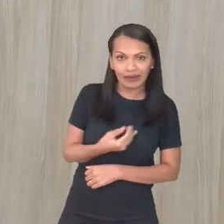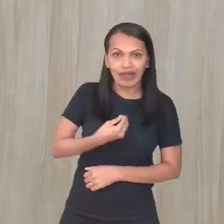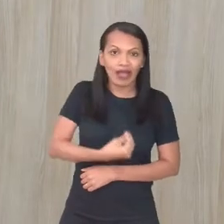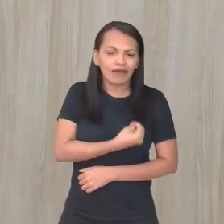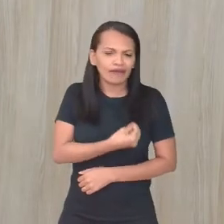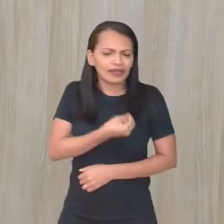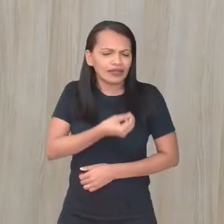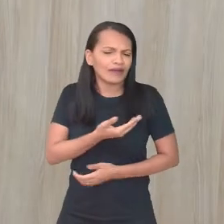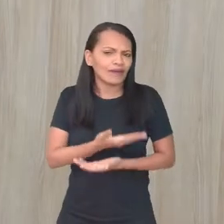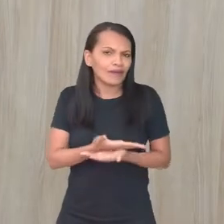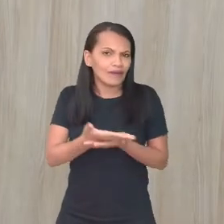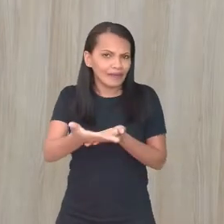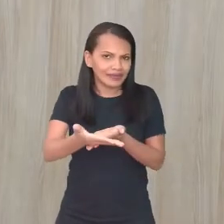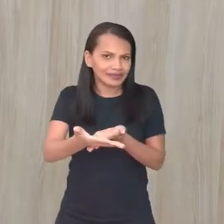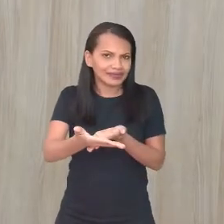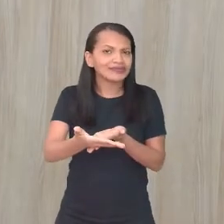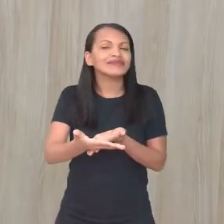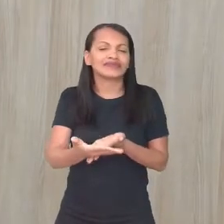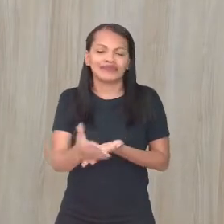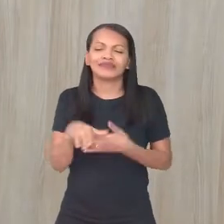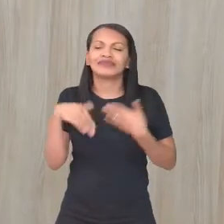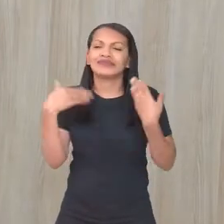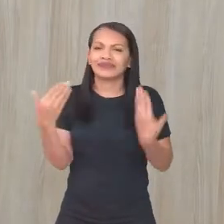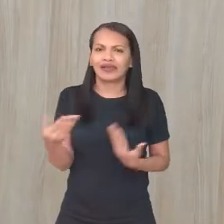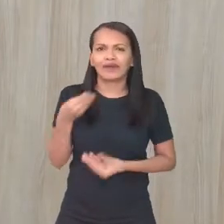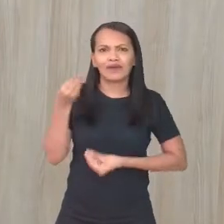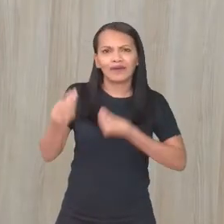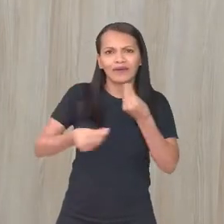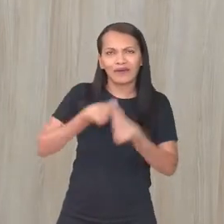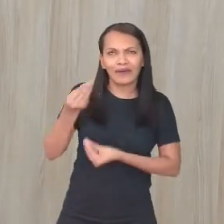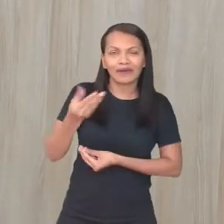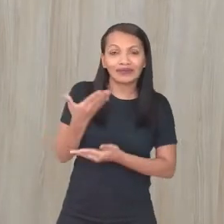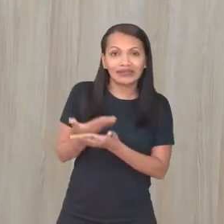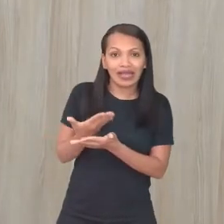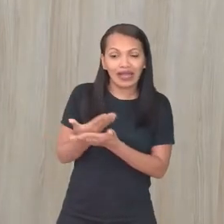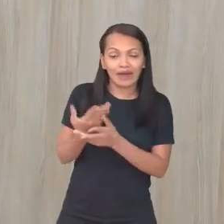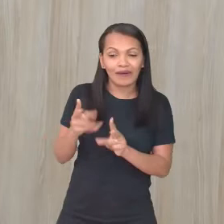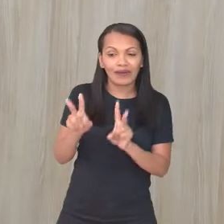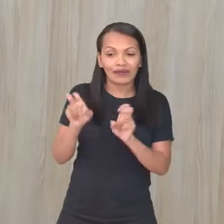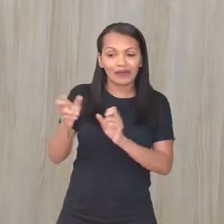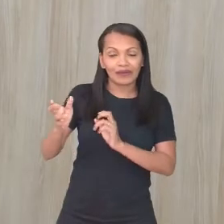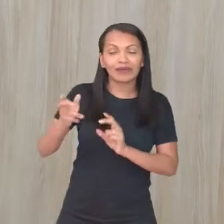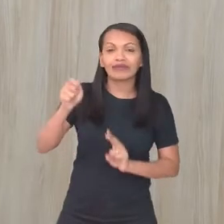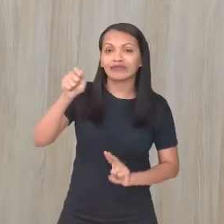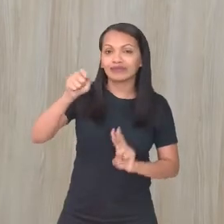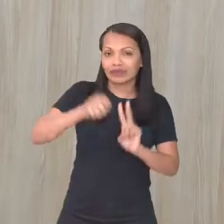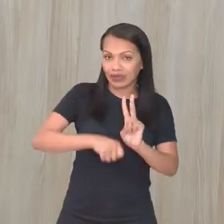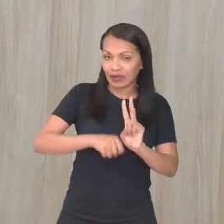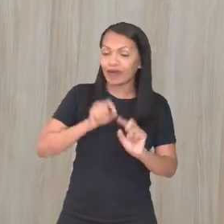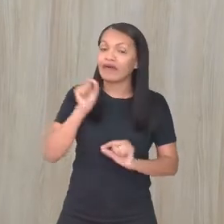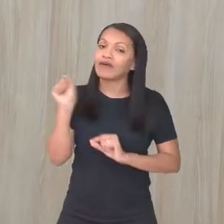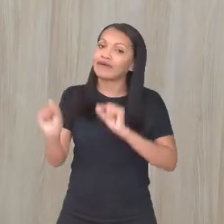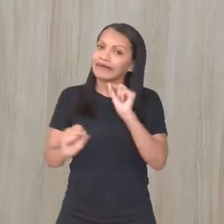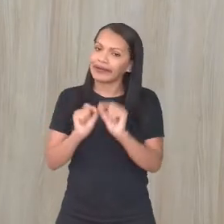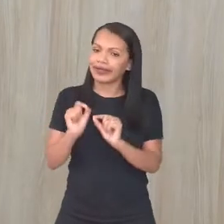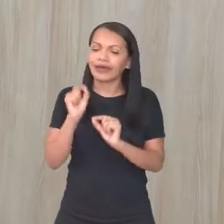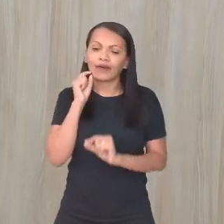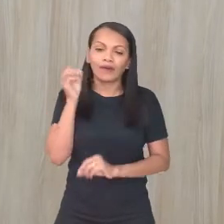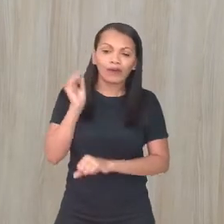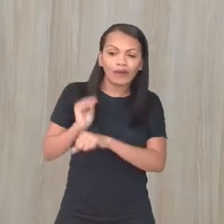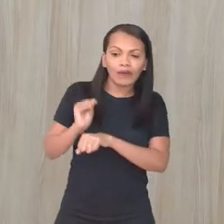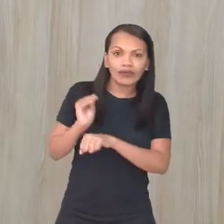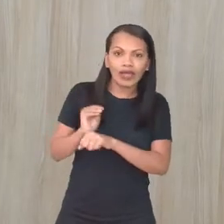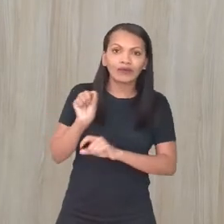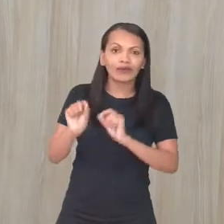começa. Então, a gente vem tratando, né, ao longo das nossas aulas, nesse bimestre, a respeito disso, né, do cuidado com o